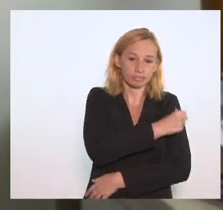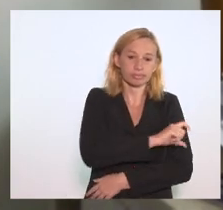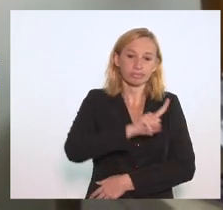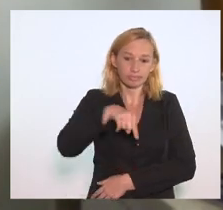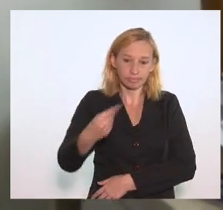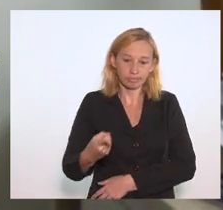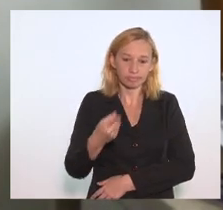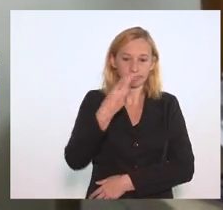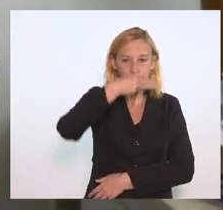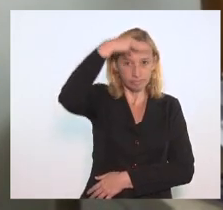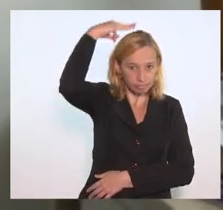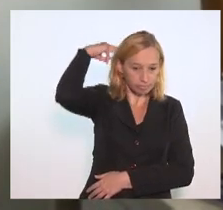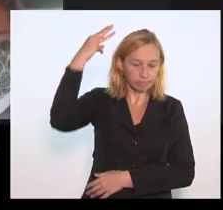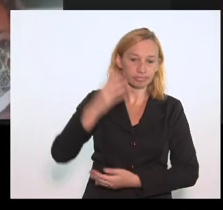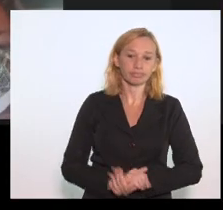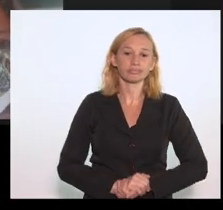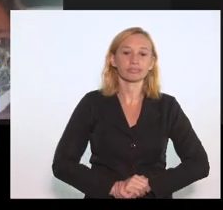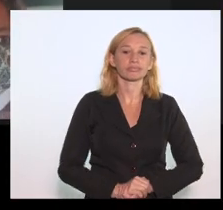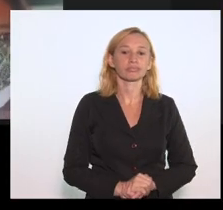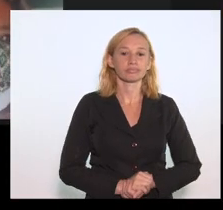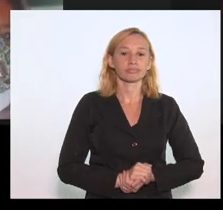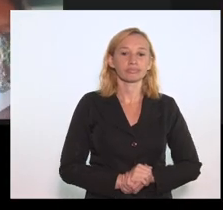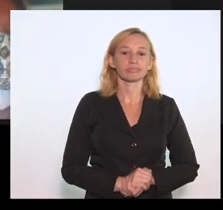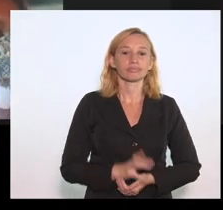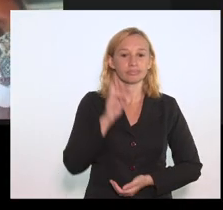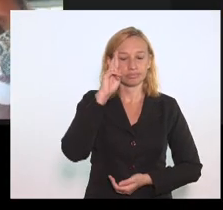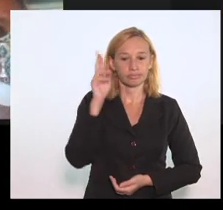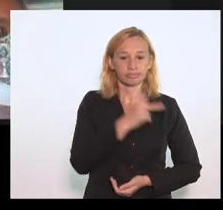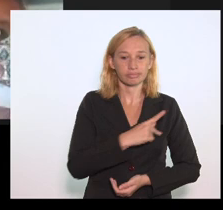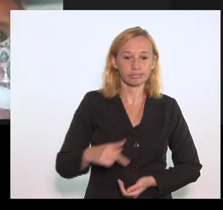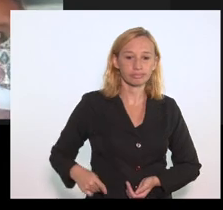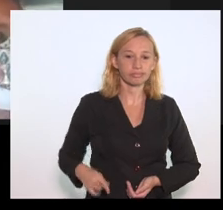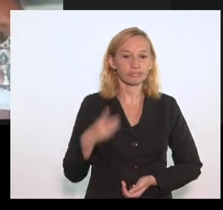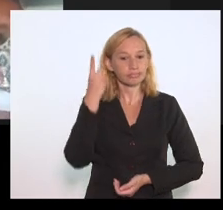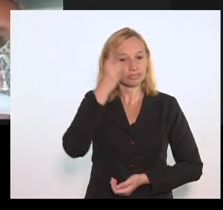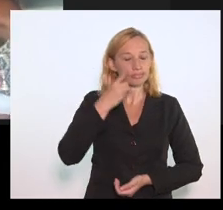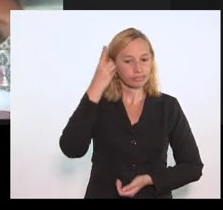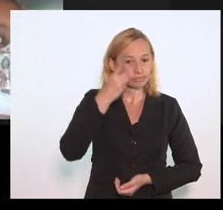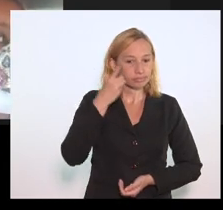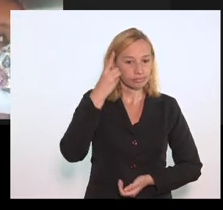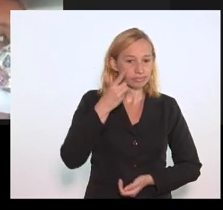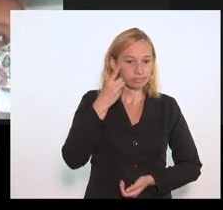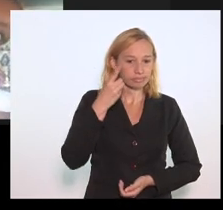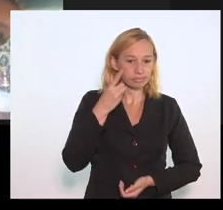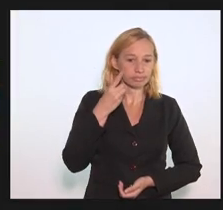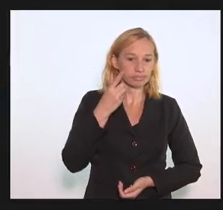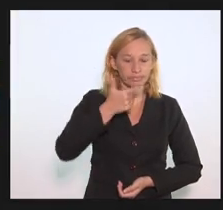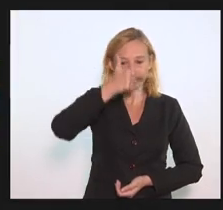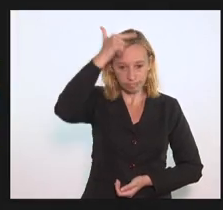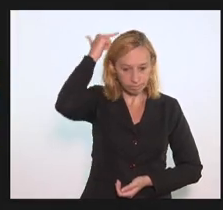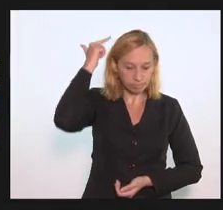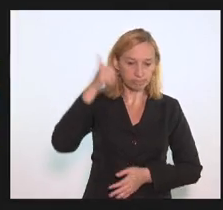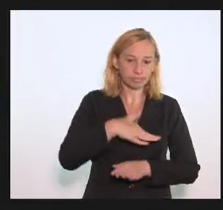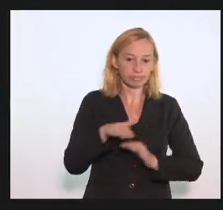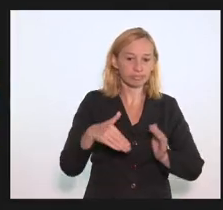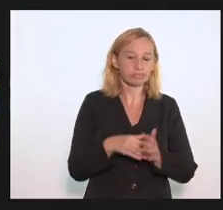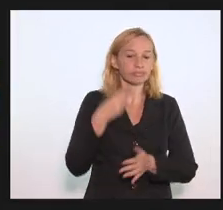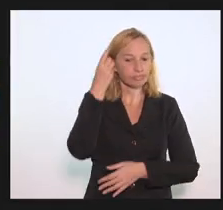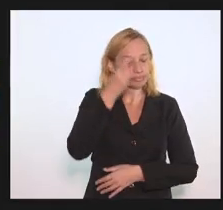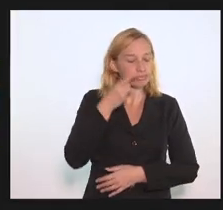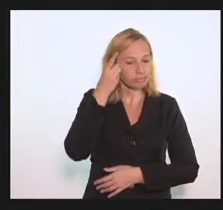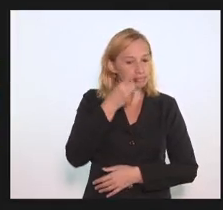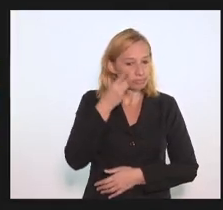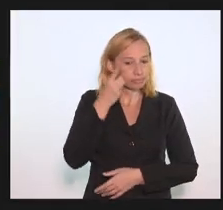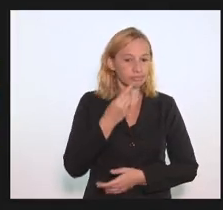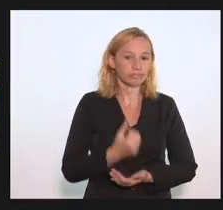deputado Márcio Pacheco. Senhor presidente, deputado Luiz Paulo, senhoras e senhores deputadas que